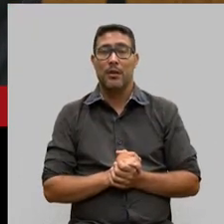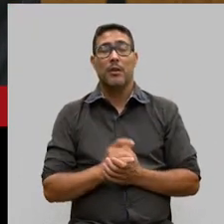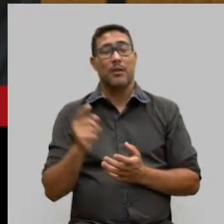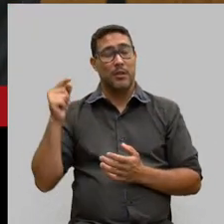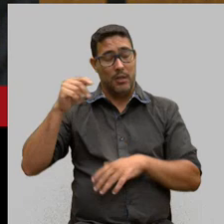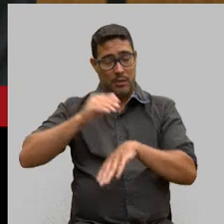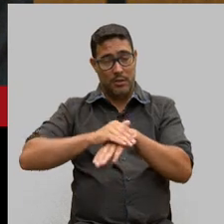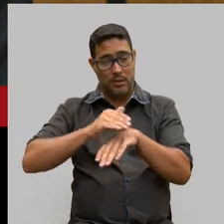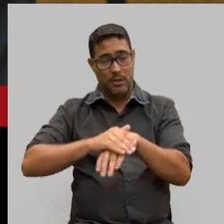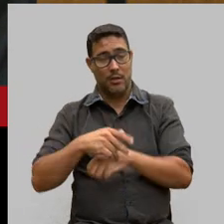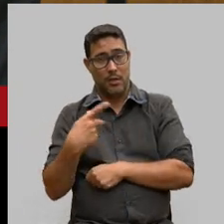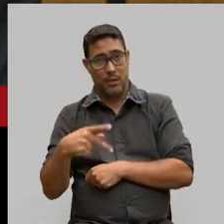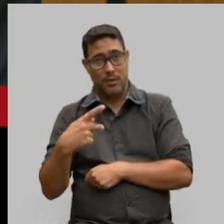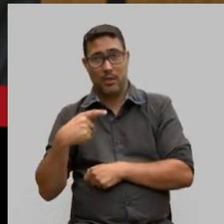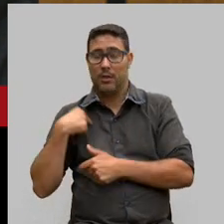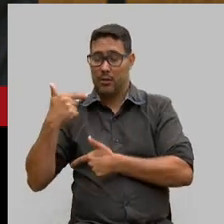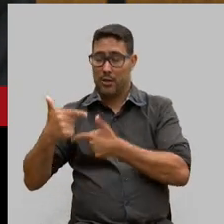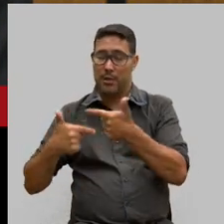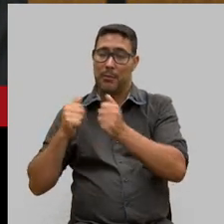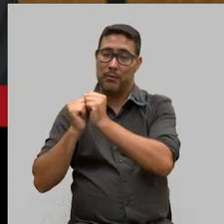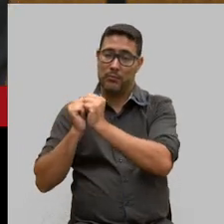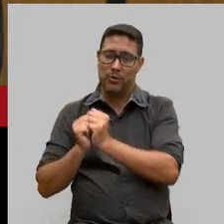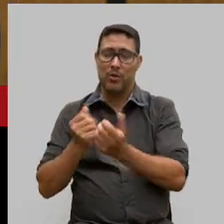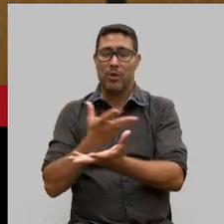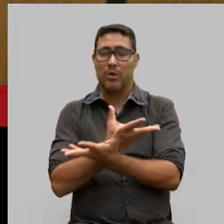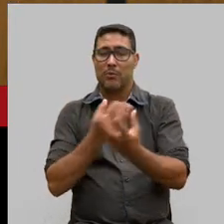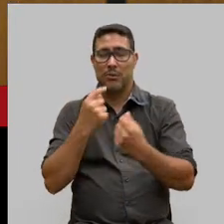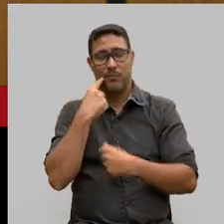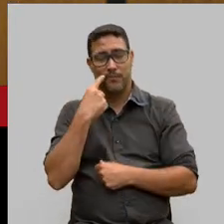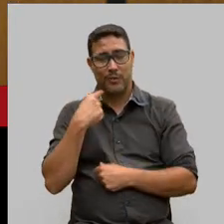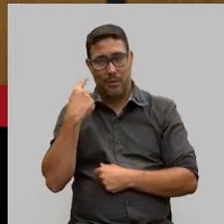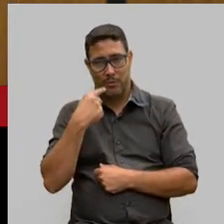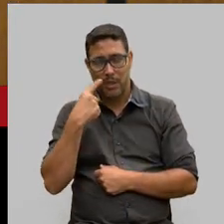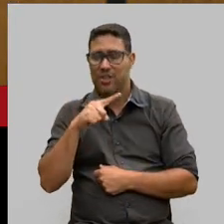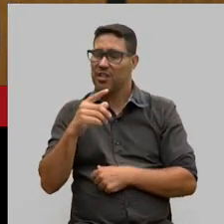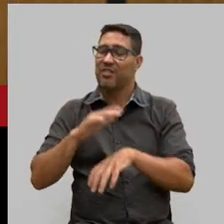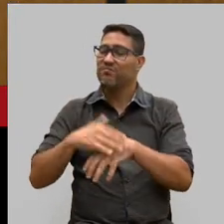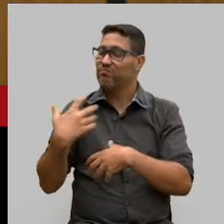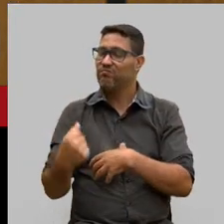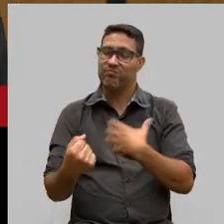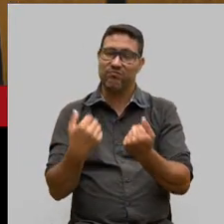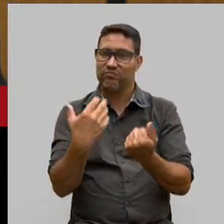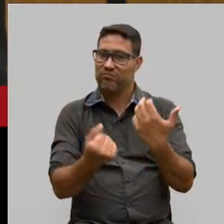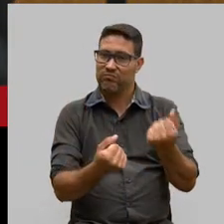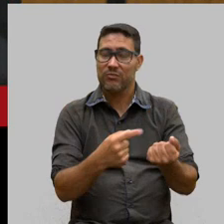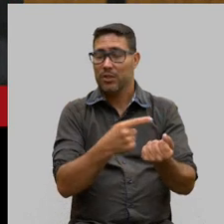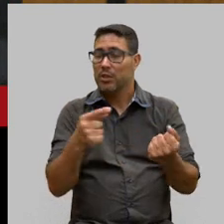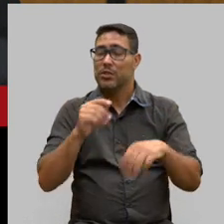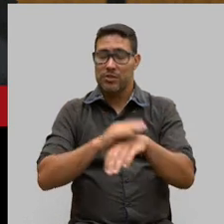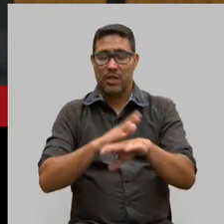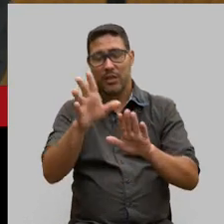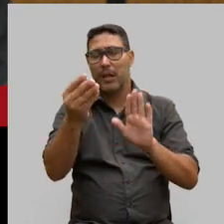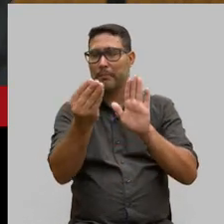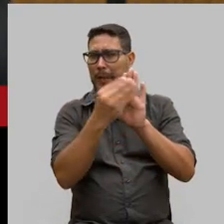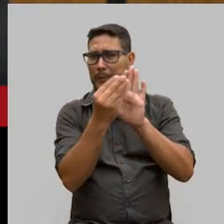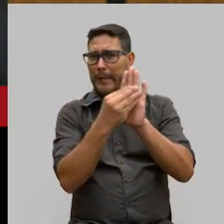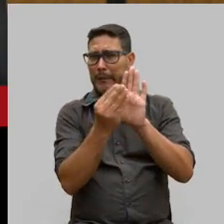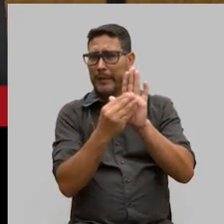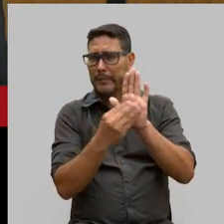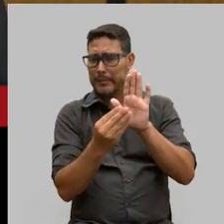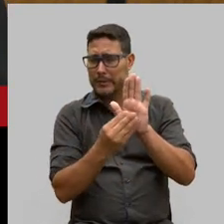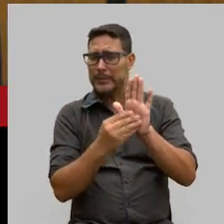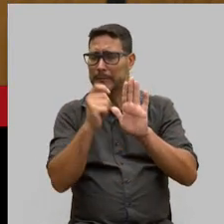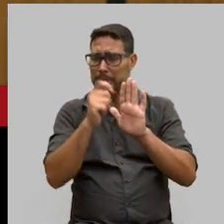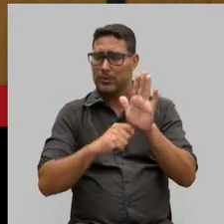eh junto conosco aí muitos deputados Já compraram essa briga e t eh formalizado AD isso junto à